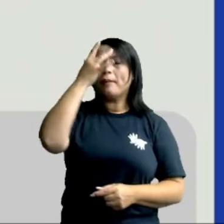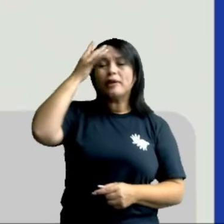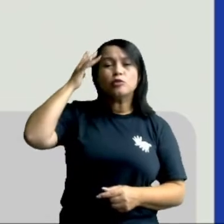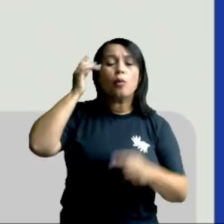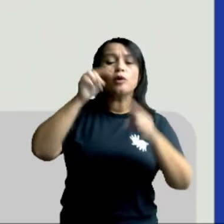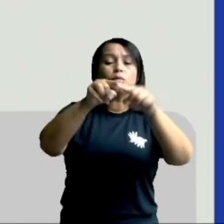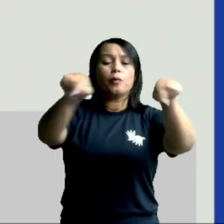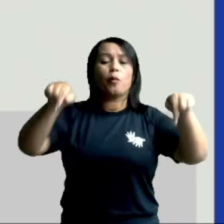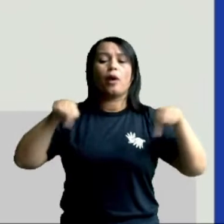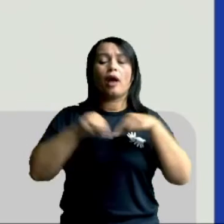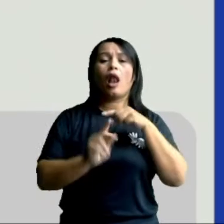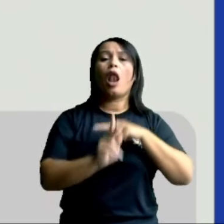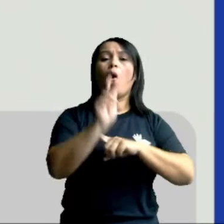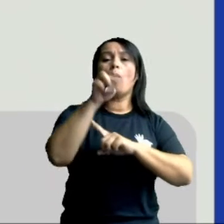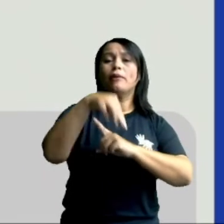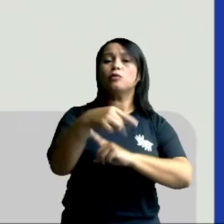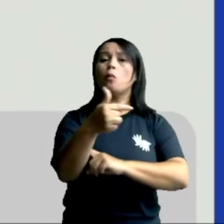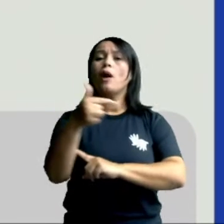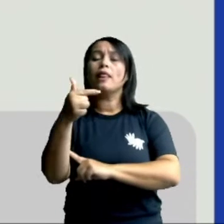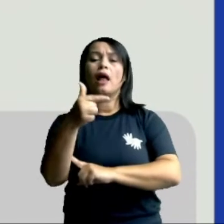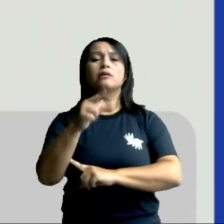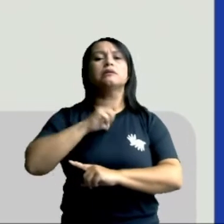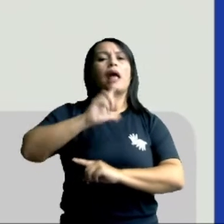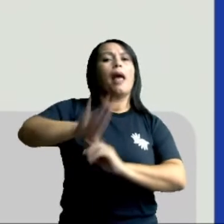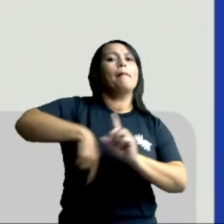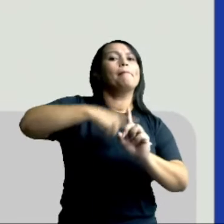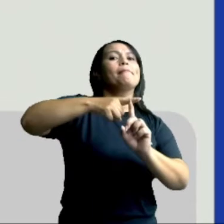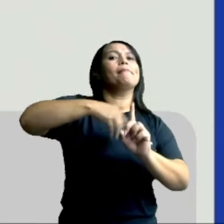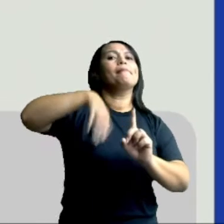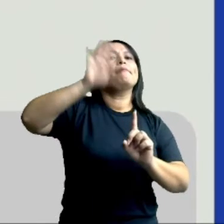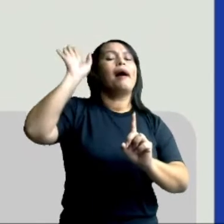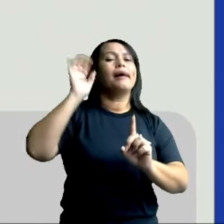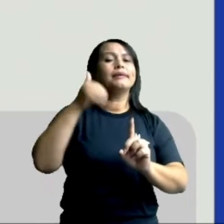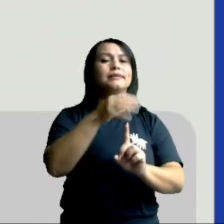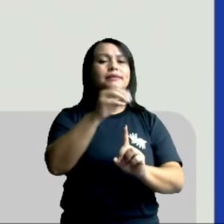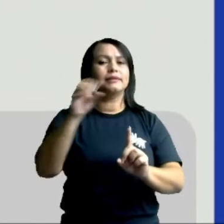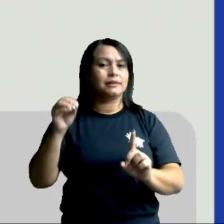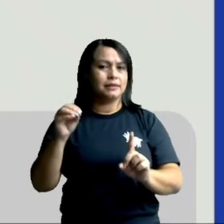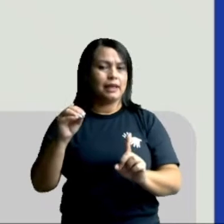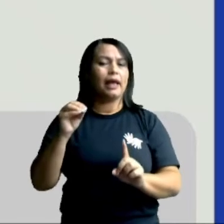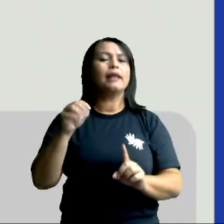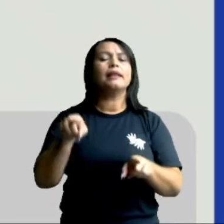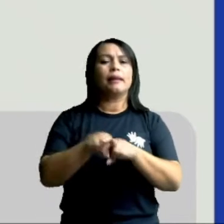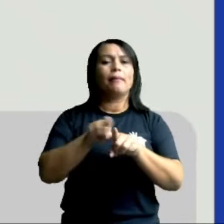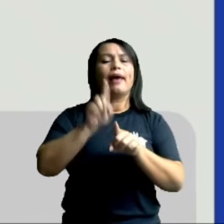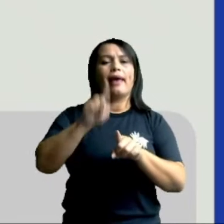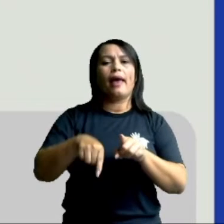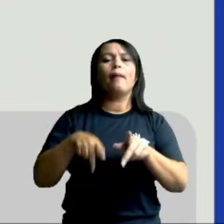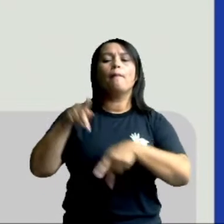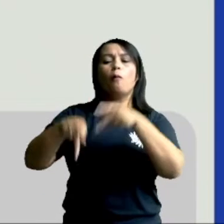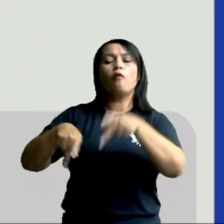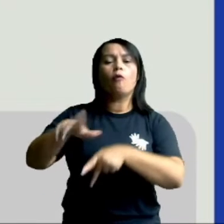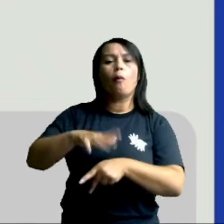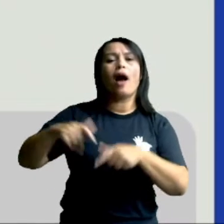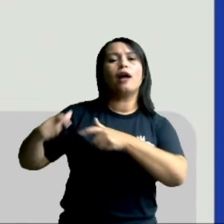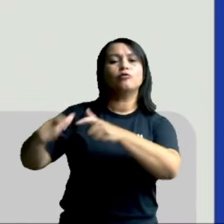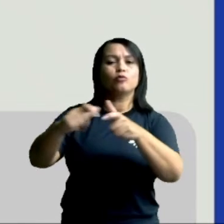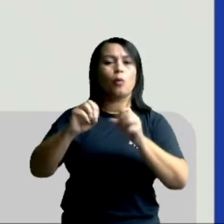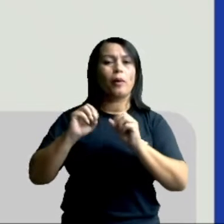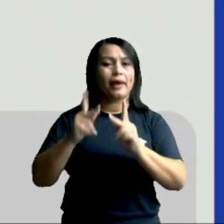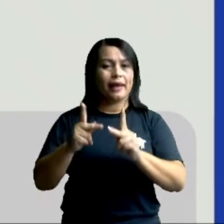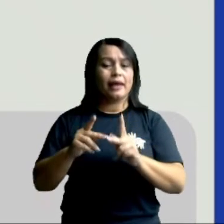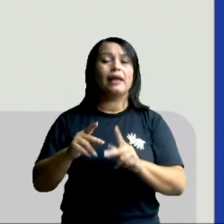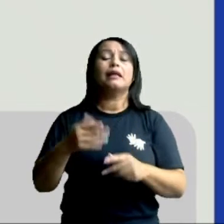quadrado. Então, se passou de 100, tenho 1.000, passou de 100, então ele também é povoado. Certo, gente?